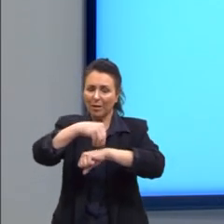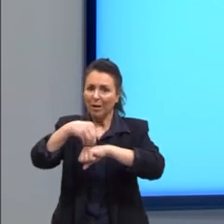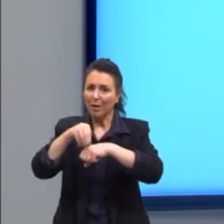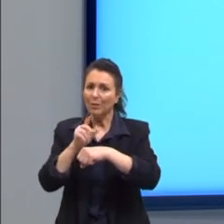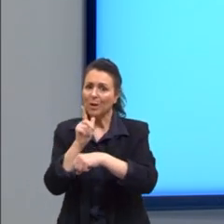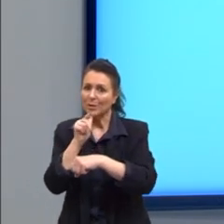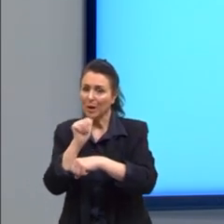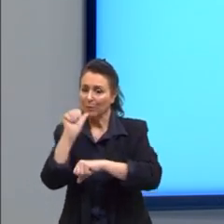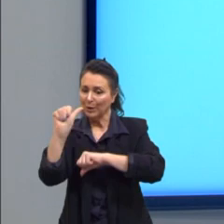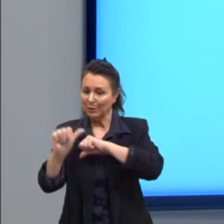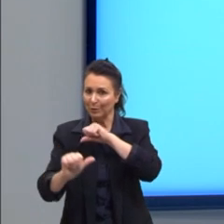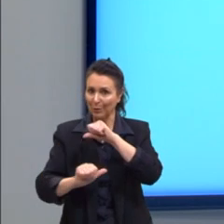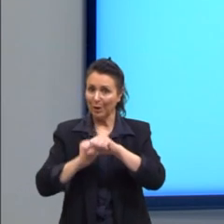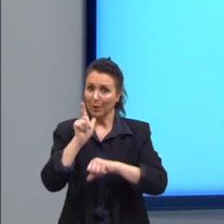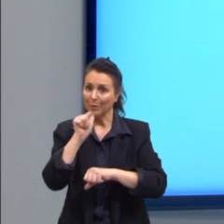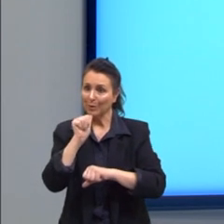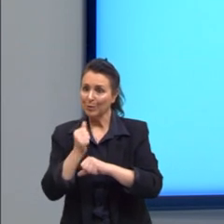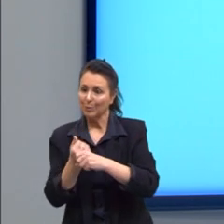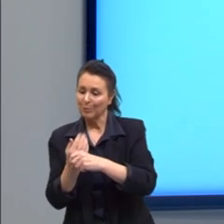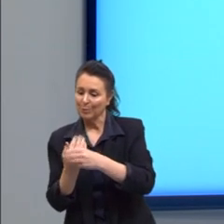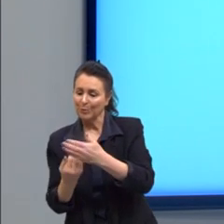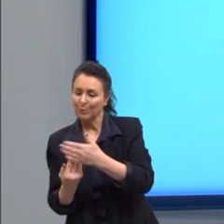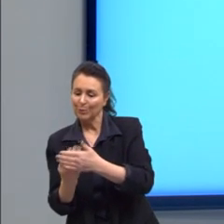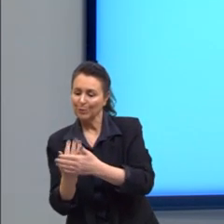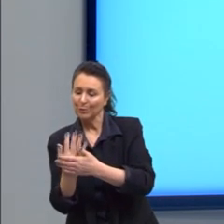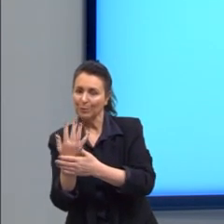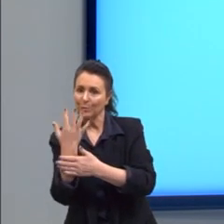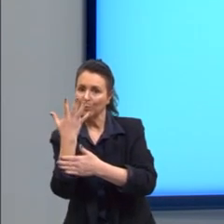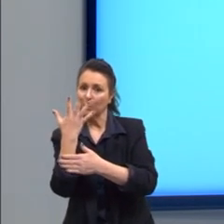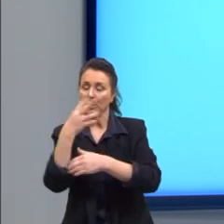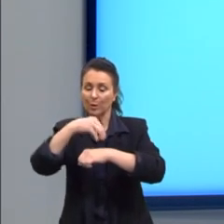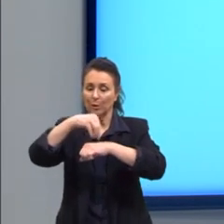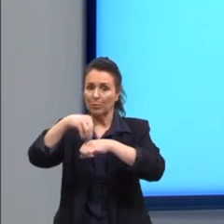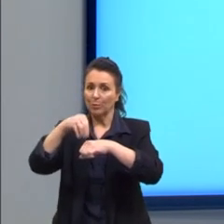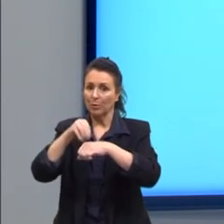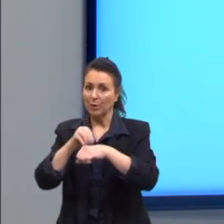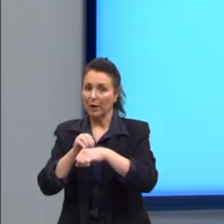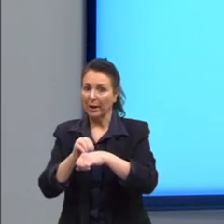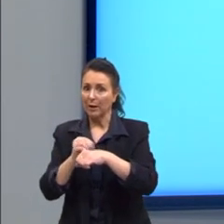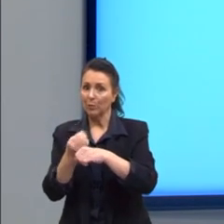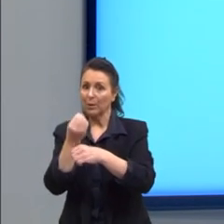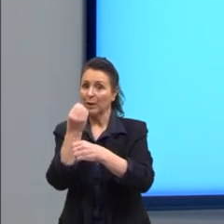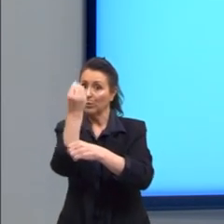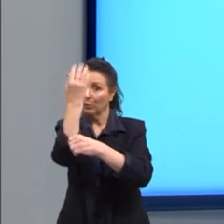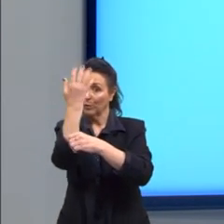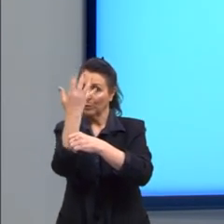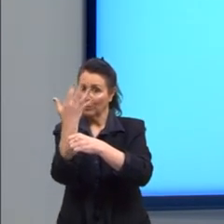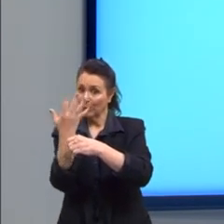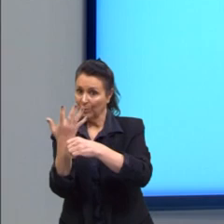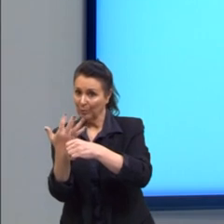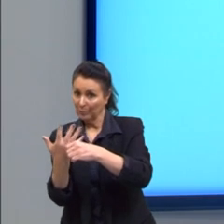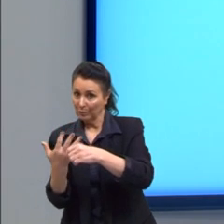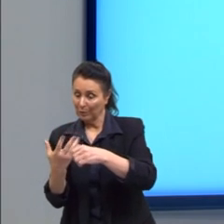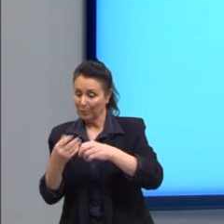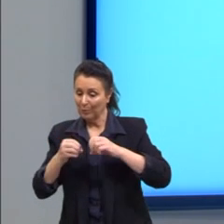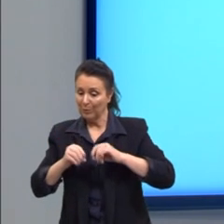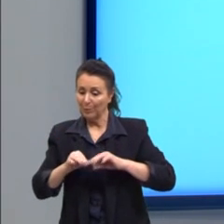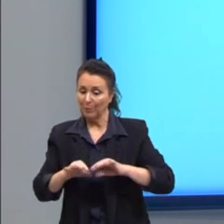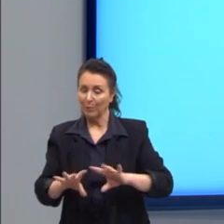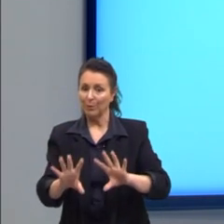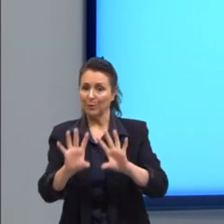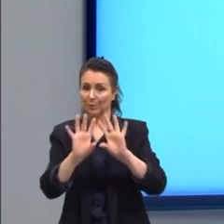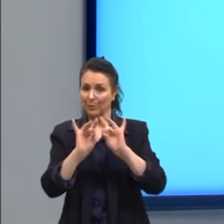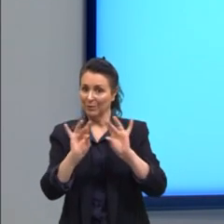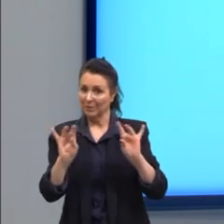passando do estado líquido para vapor e também moléculas de água do Estado vapor para o líquido né com dençando